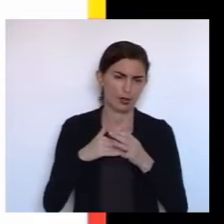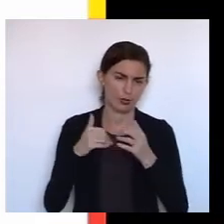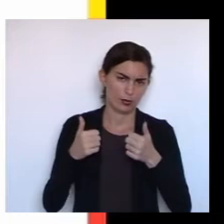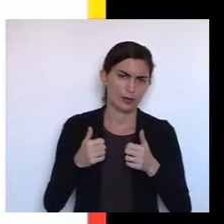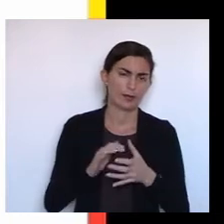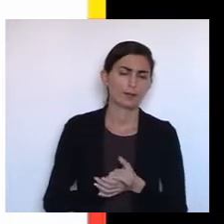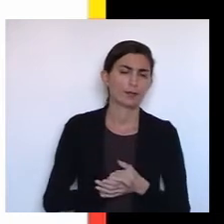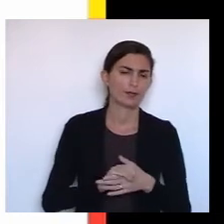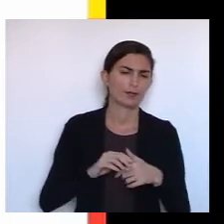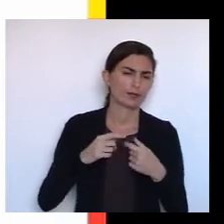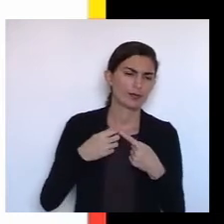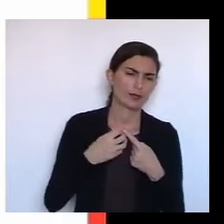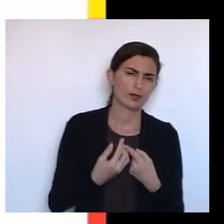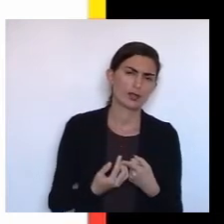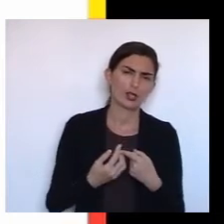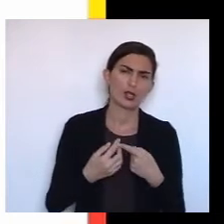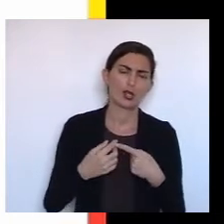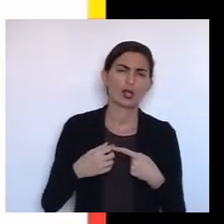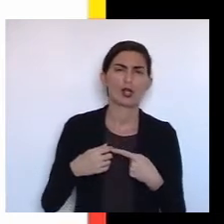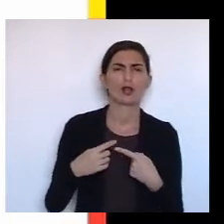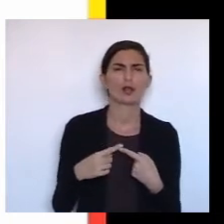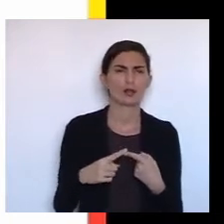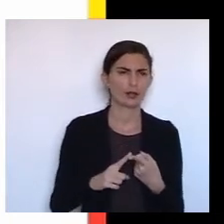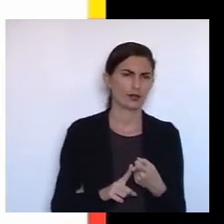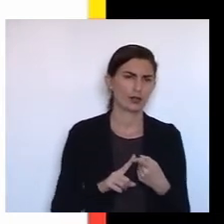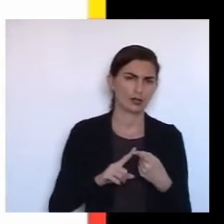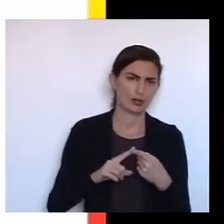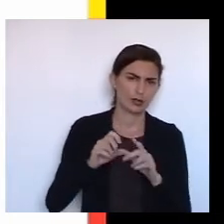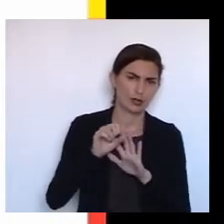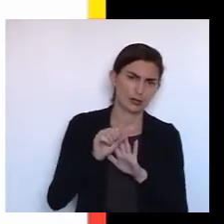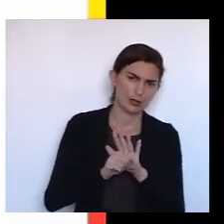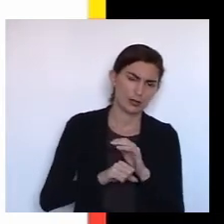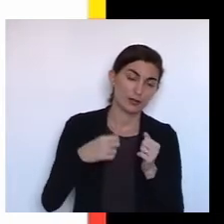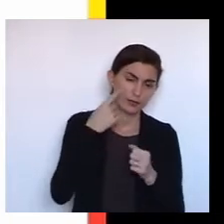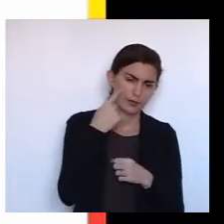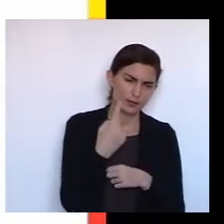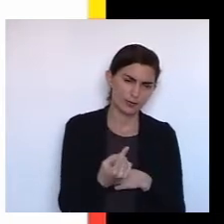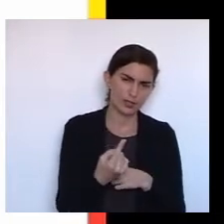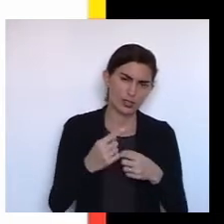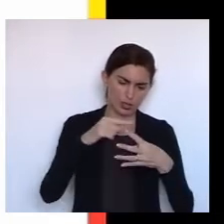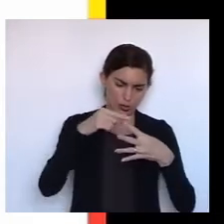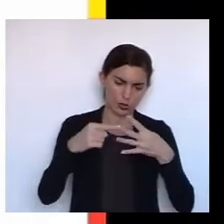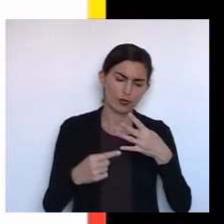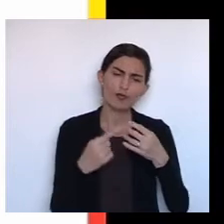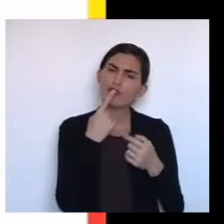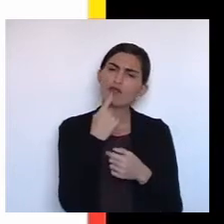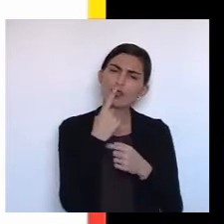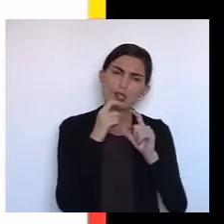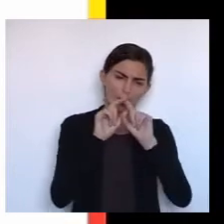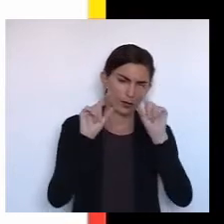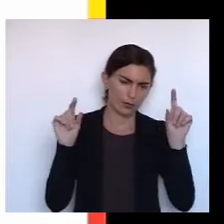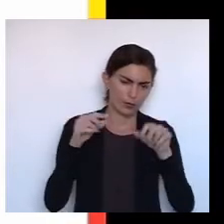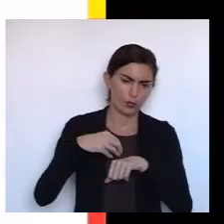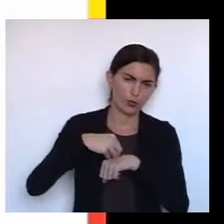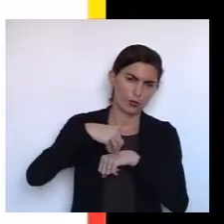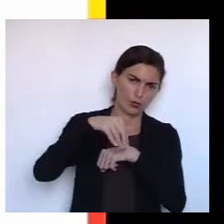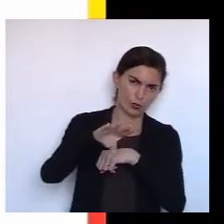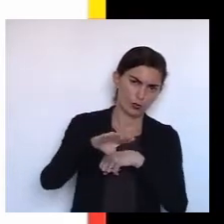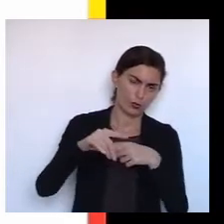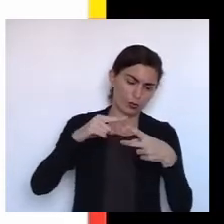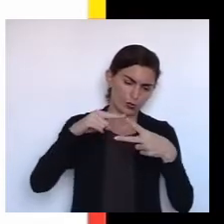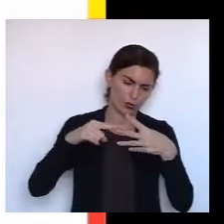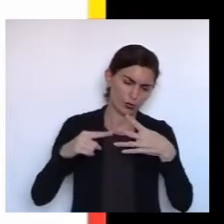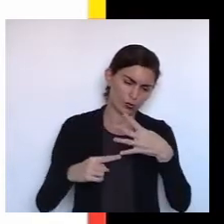rede. Tá bem? Então, printa a tela se você tiver no celular. Se não tiver, mais tarde, dá pausa